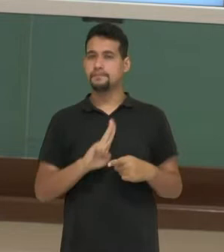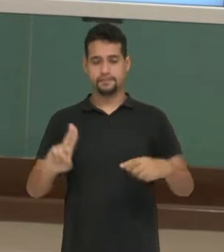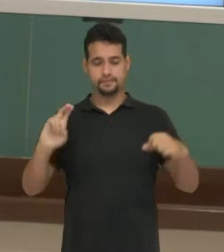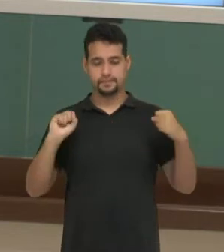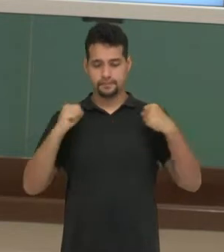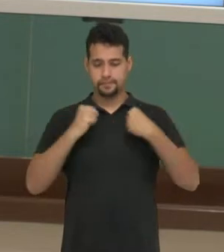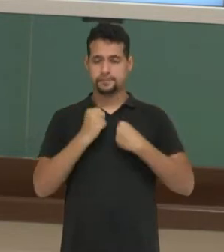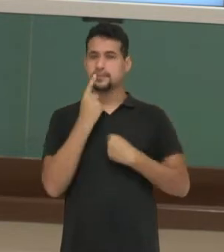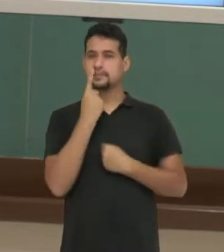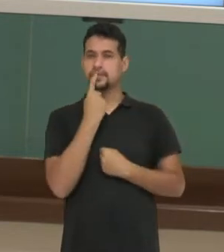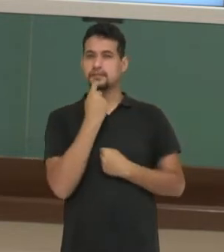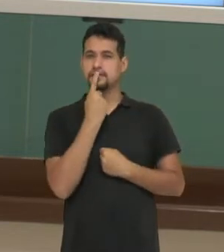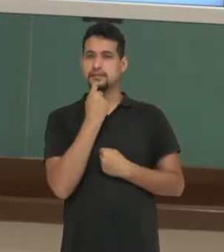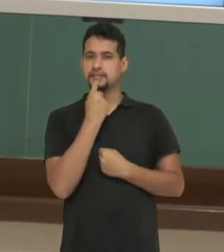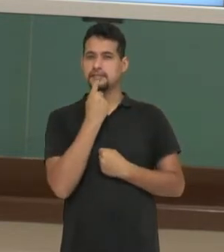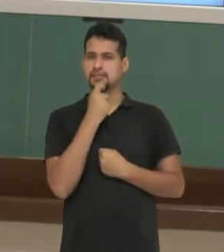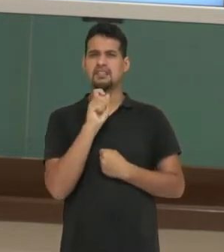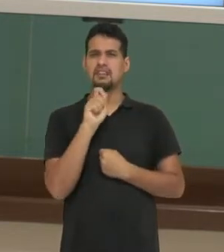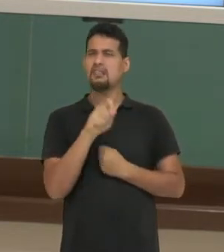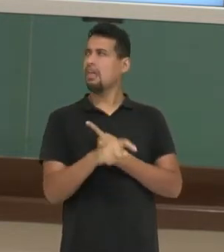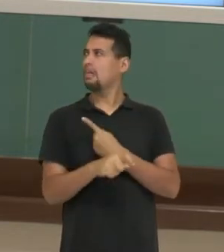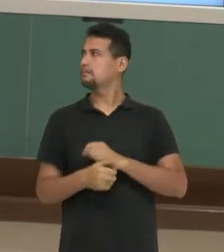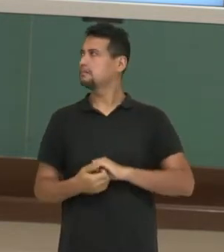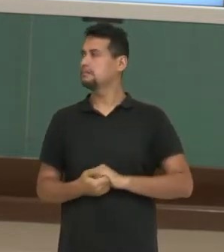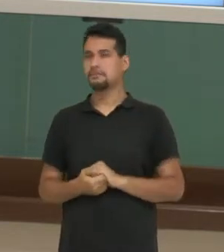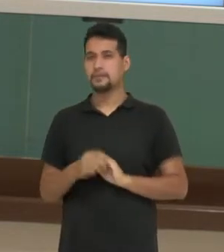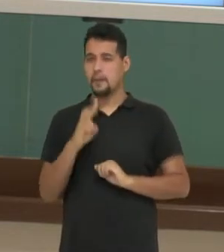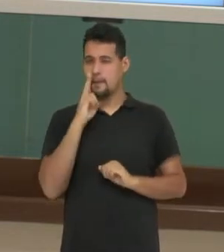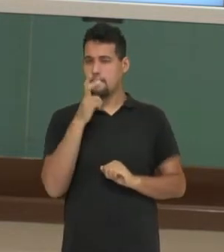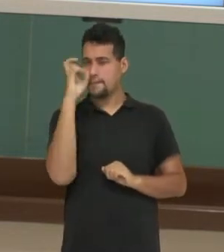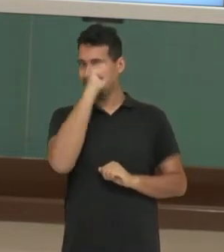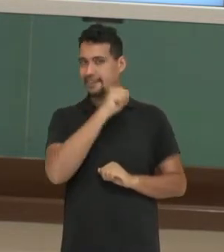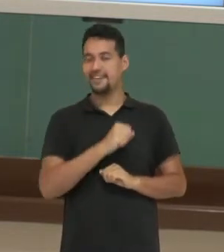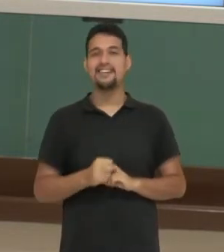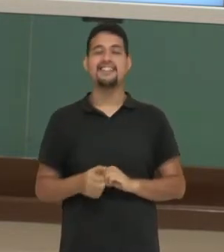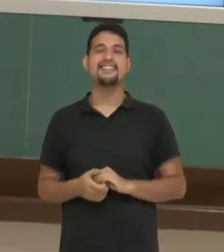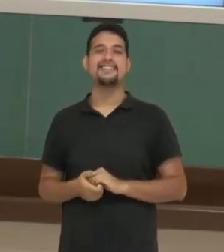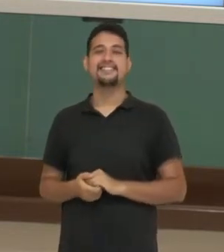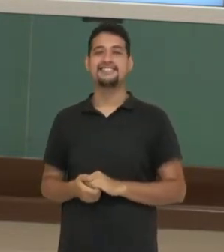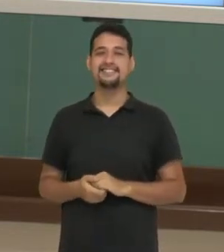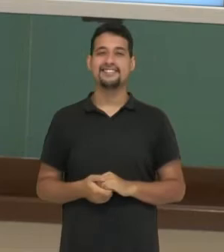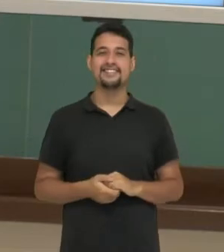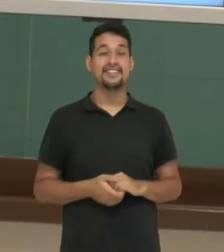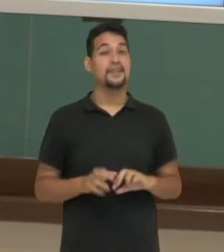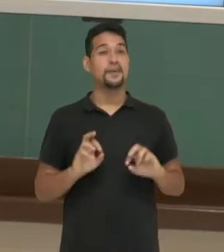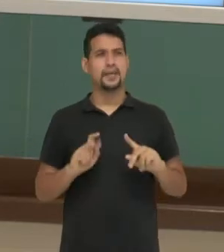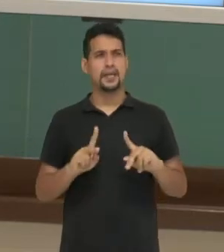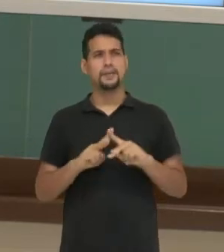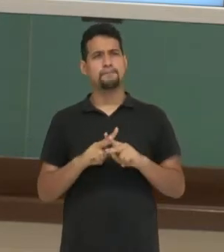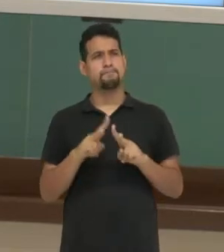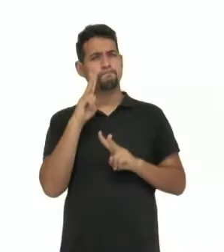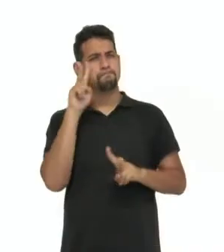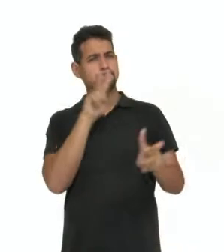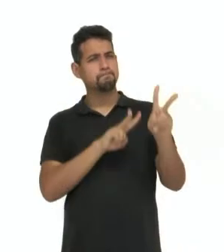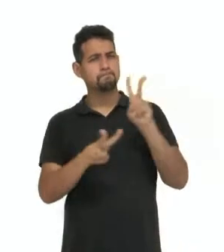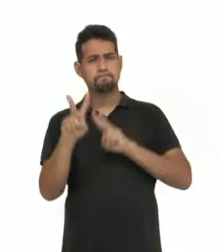capa vermelha, quem é? Vamos a ver. Bueno, mirando el